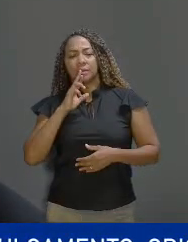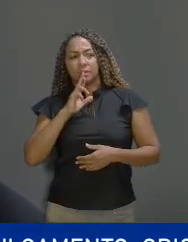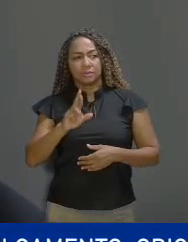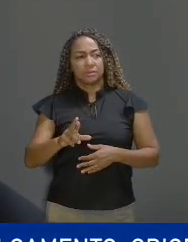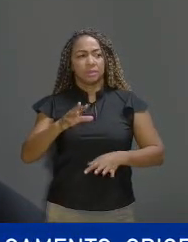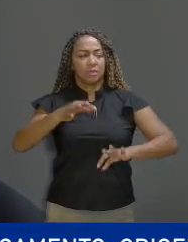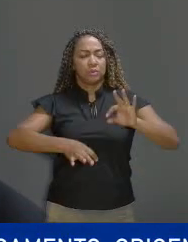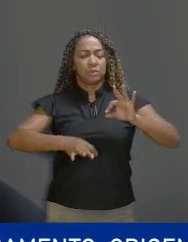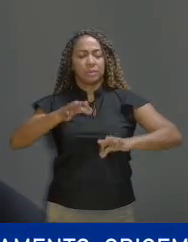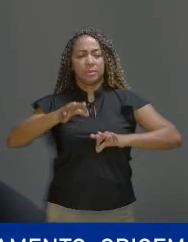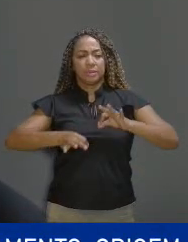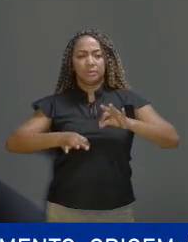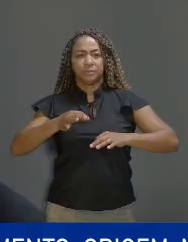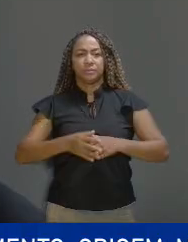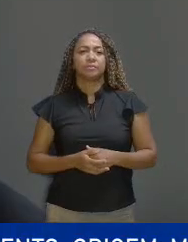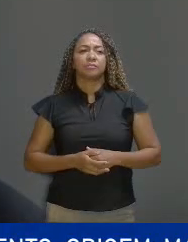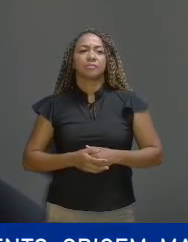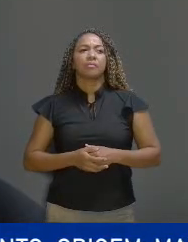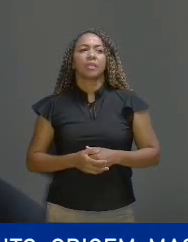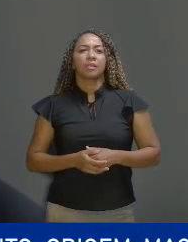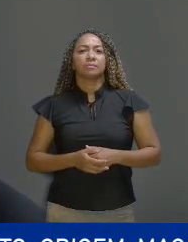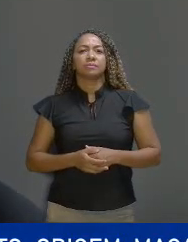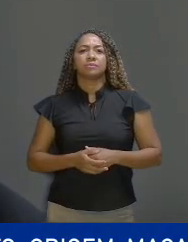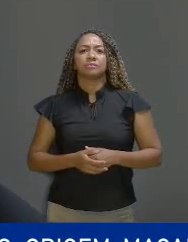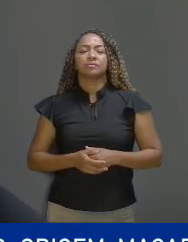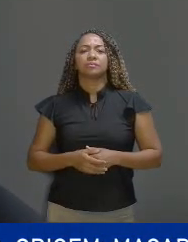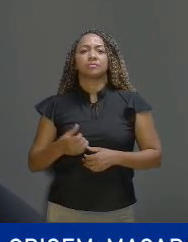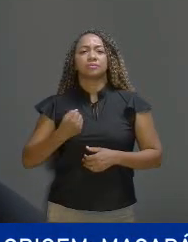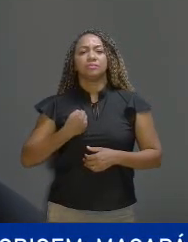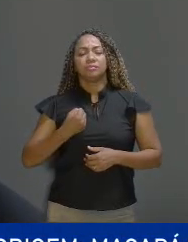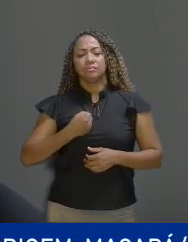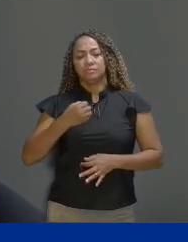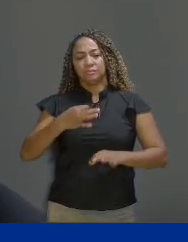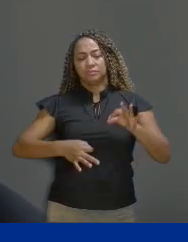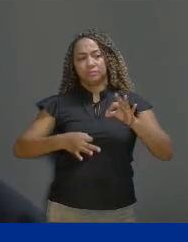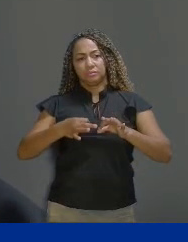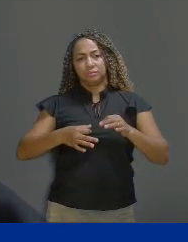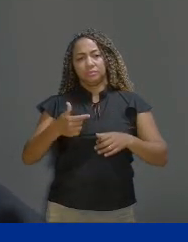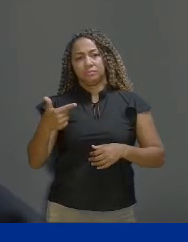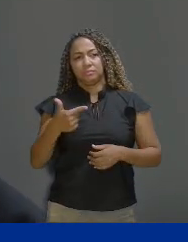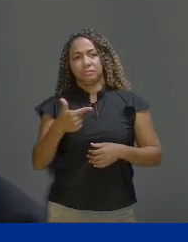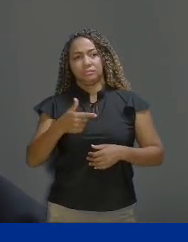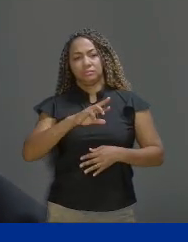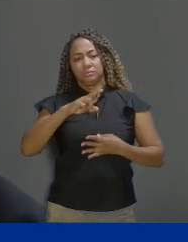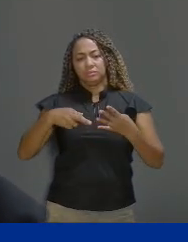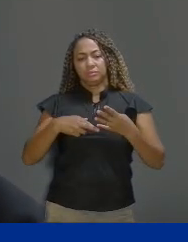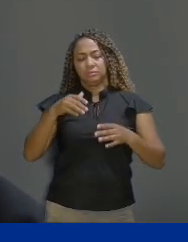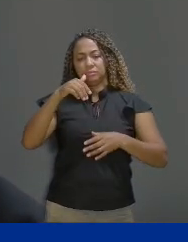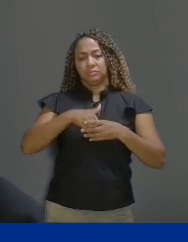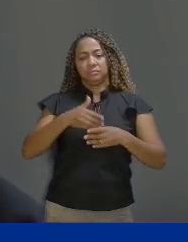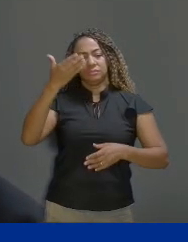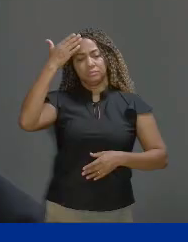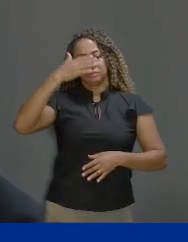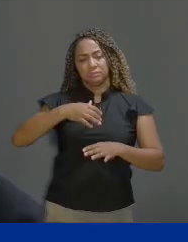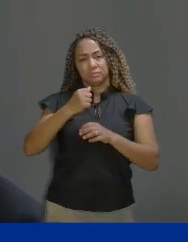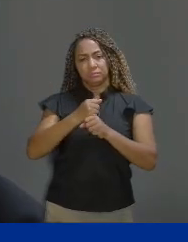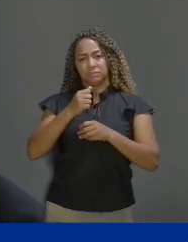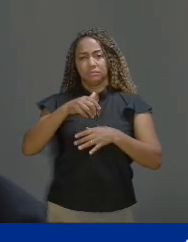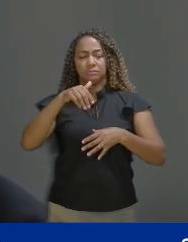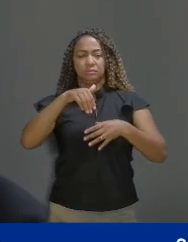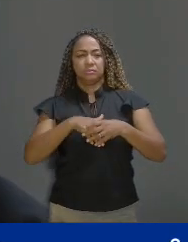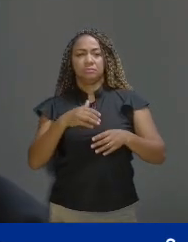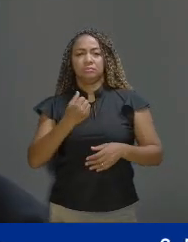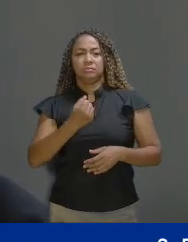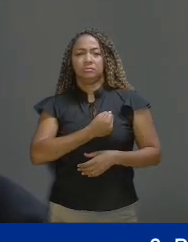do julgamento. Em julgamento, o número 2 da pauta, que é o recurso eleitoral na prestação de contas